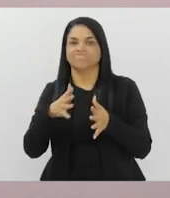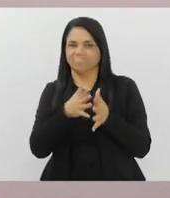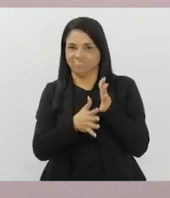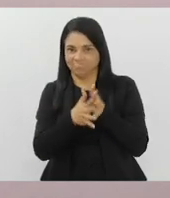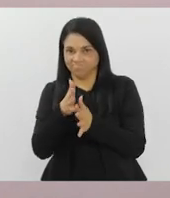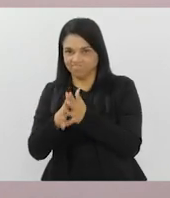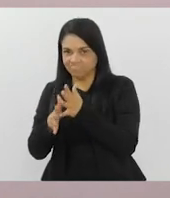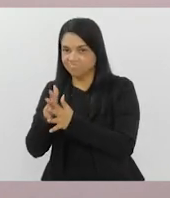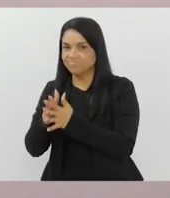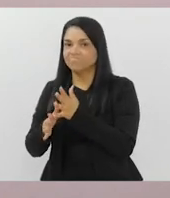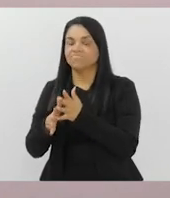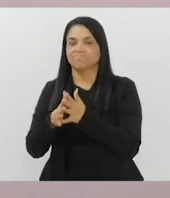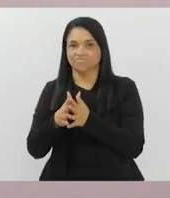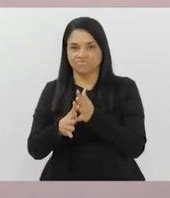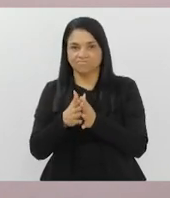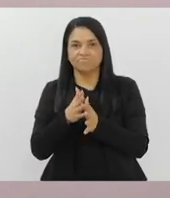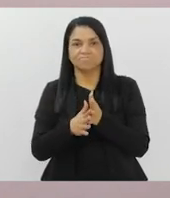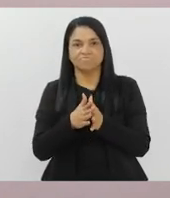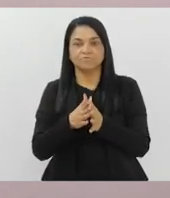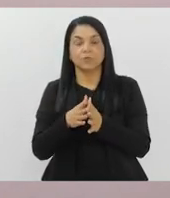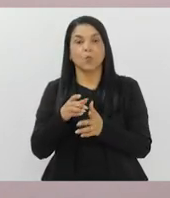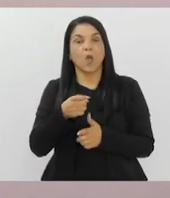e que o